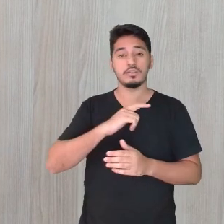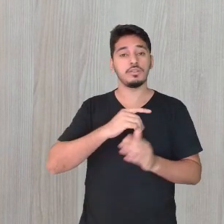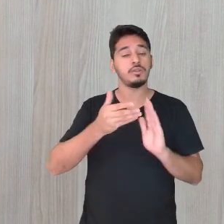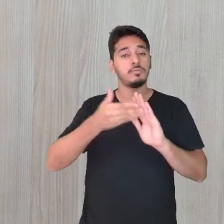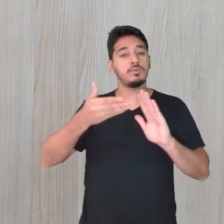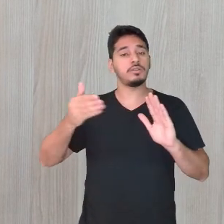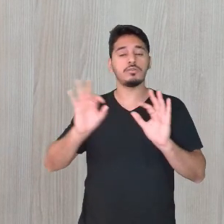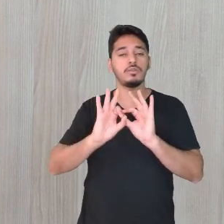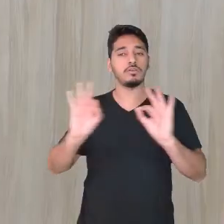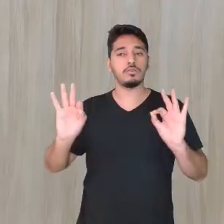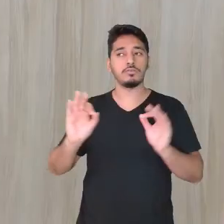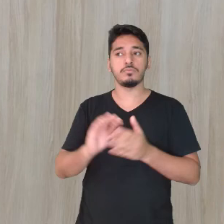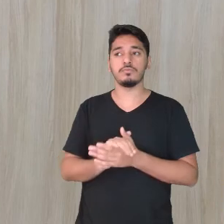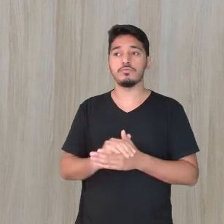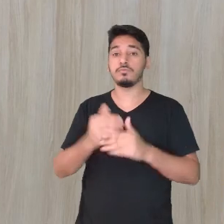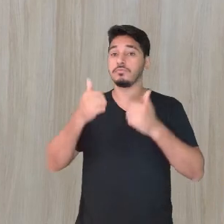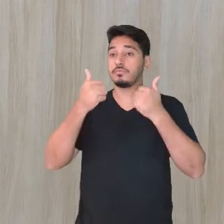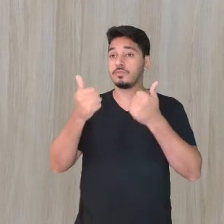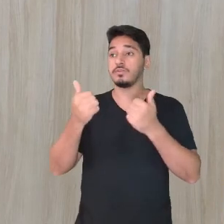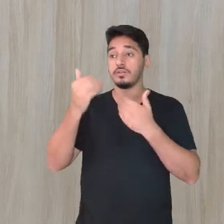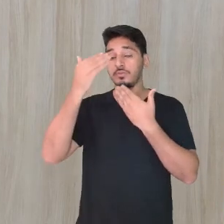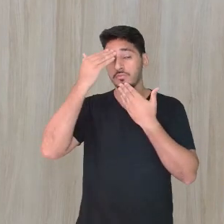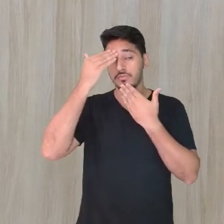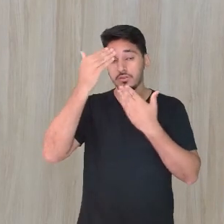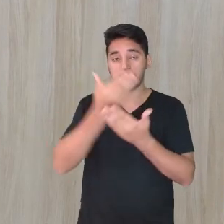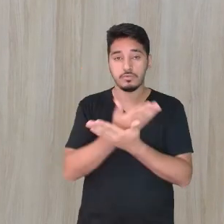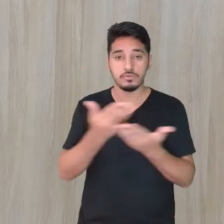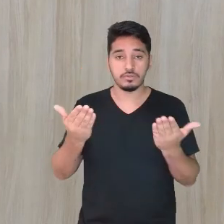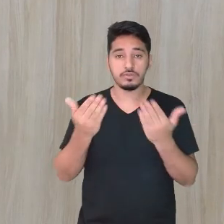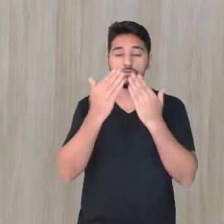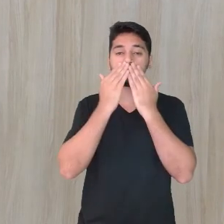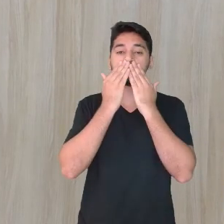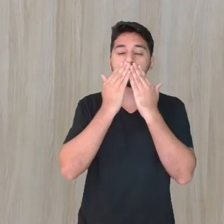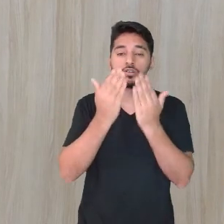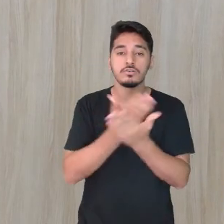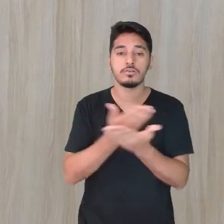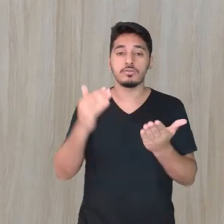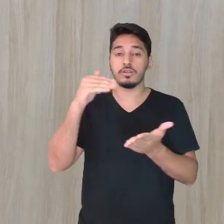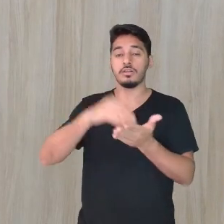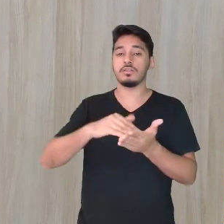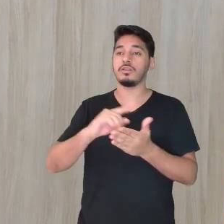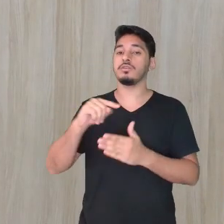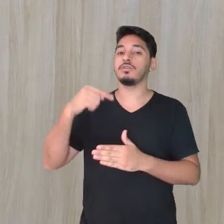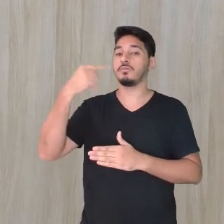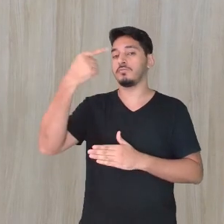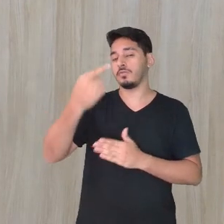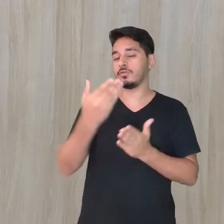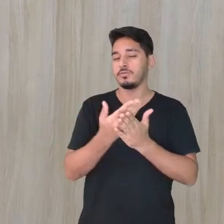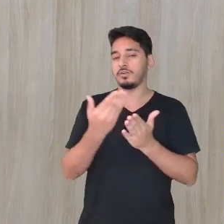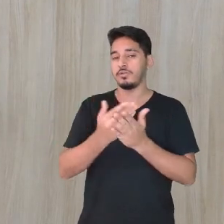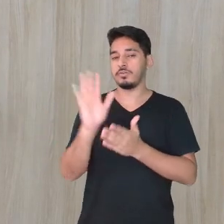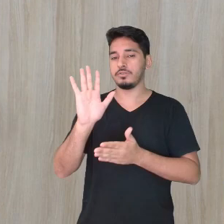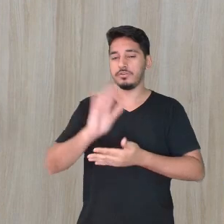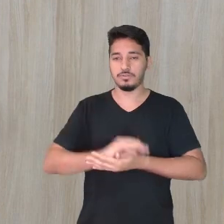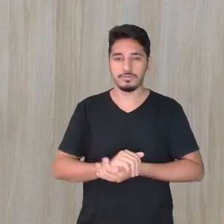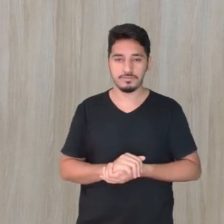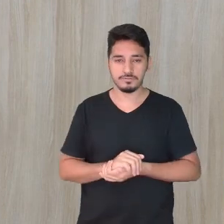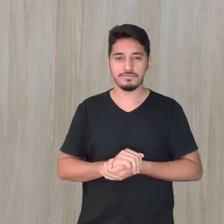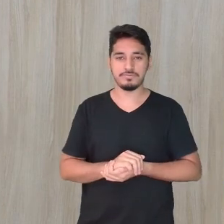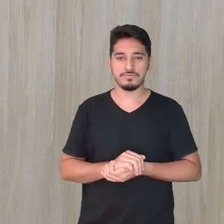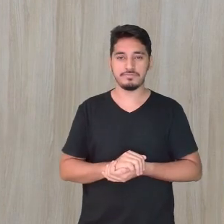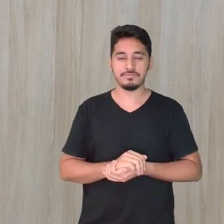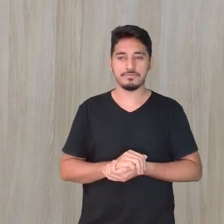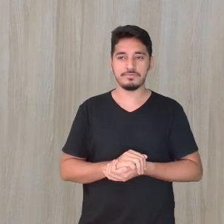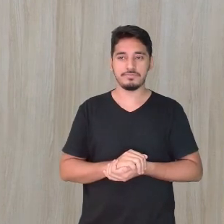tranquilo. Isso aí, galera. Obrigado por tudo. Ó. Cheiro para vocês e até as cenas do próximo capítulo. Tchau!